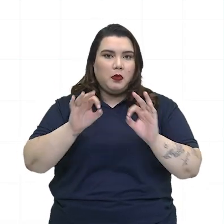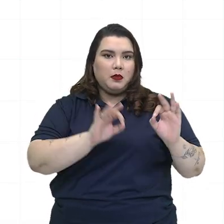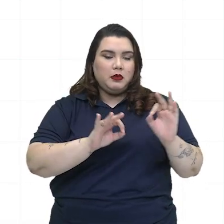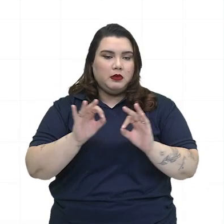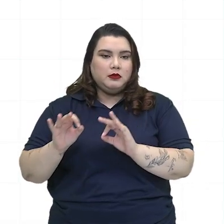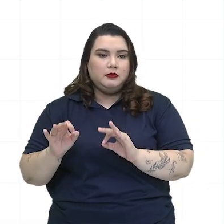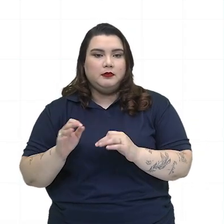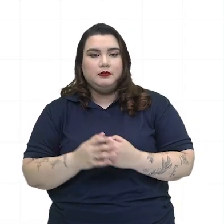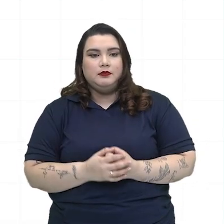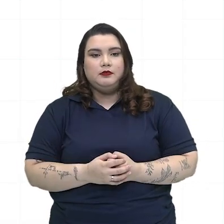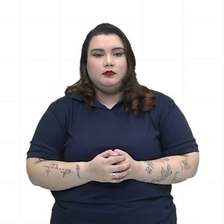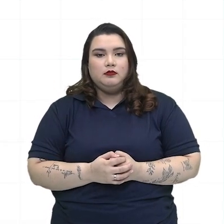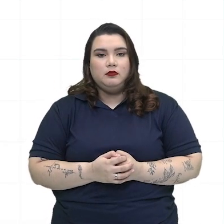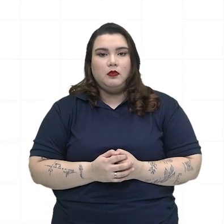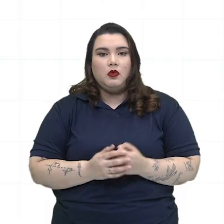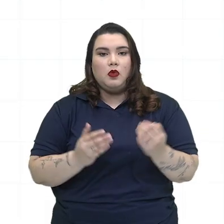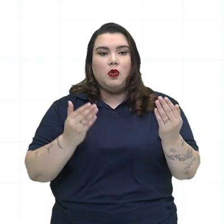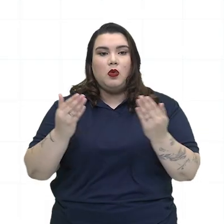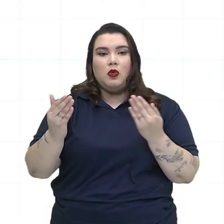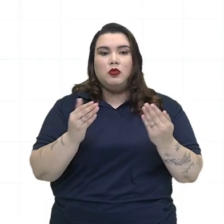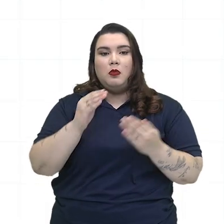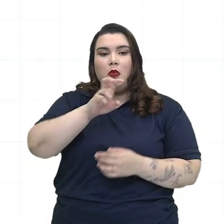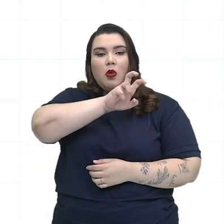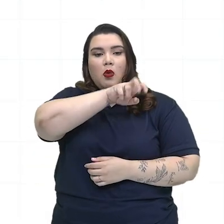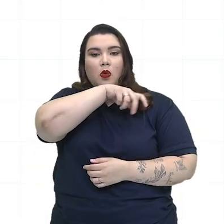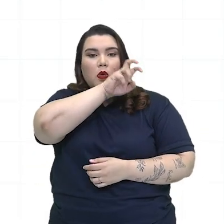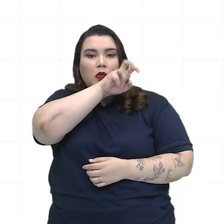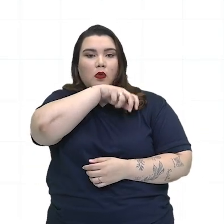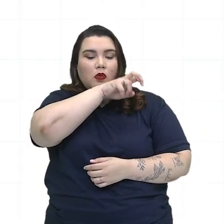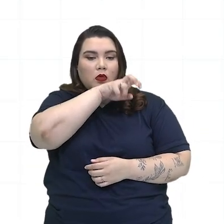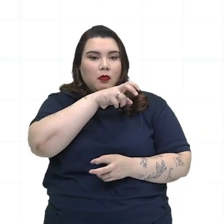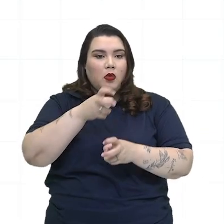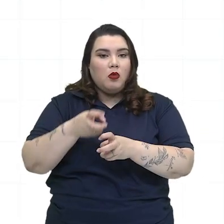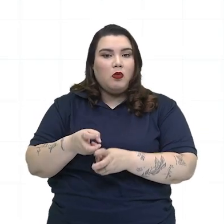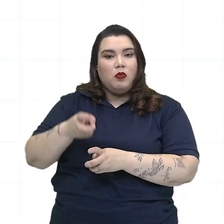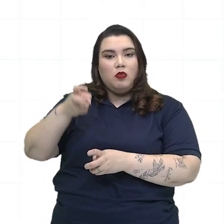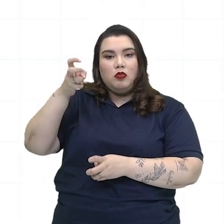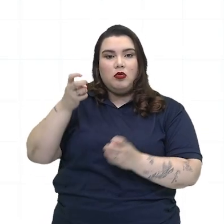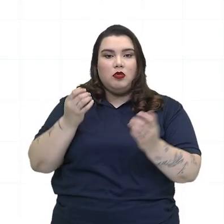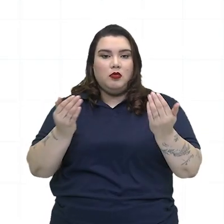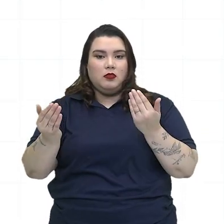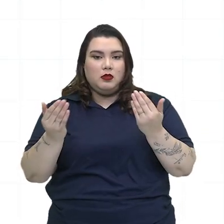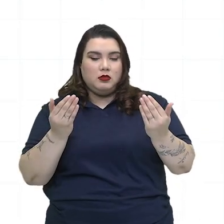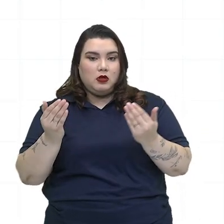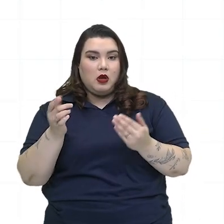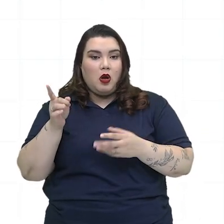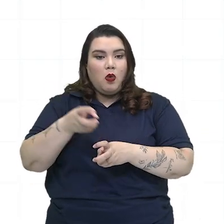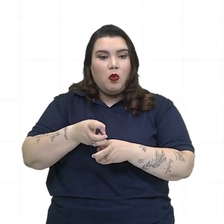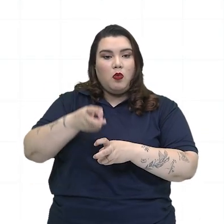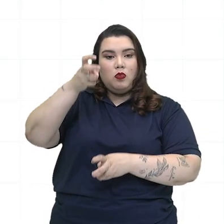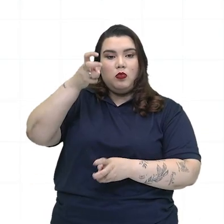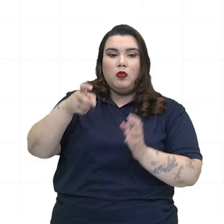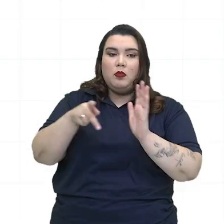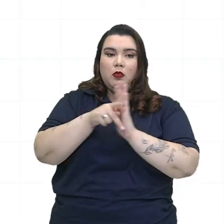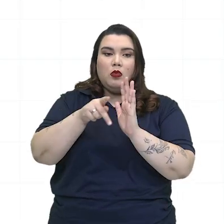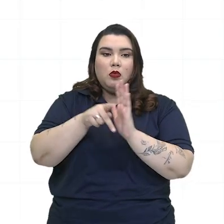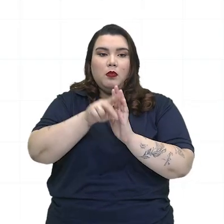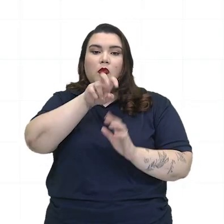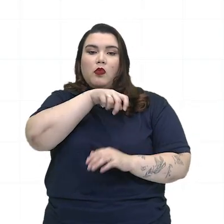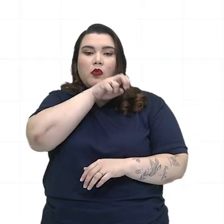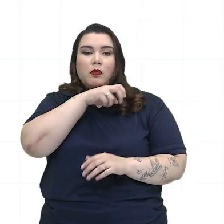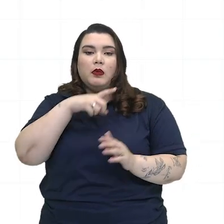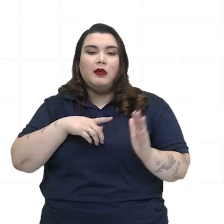objetos. E em relação à cobra, né, a coluna vertebral aí da cobra, né, pode ter até